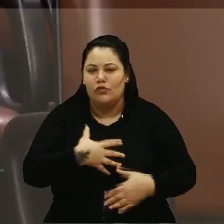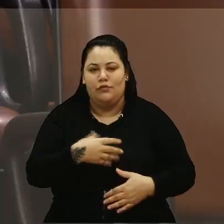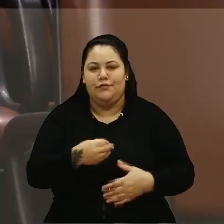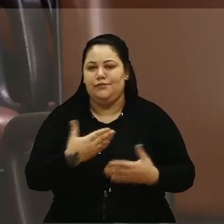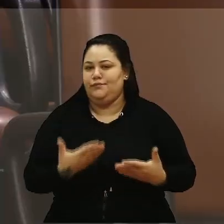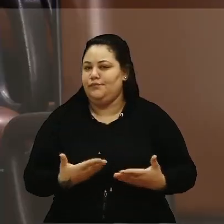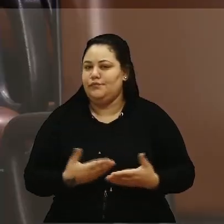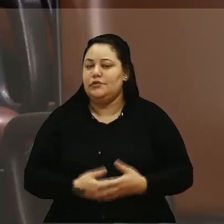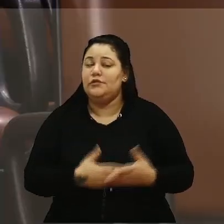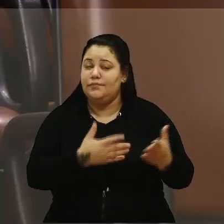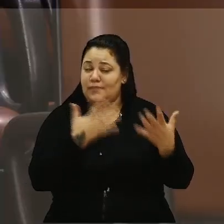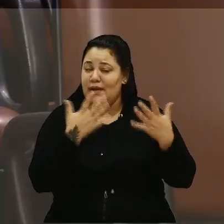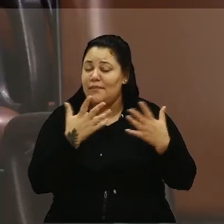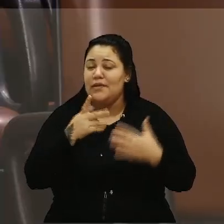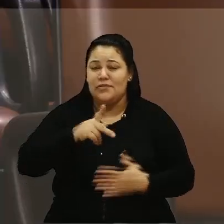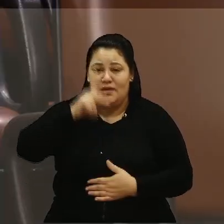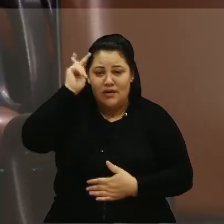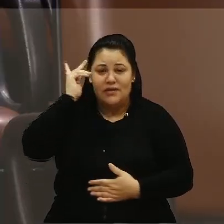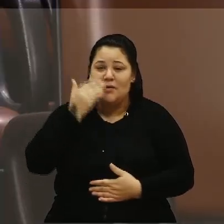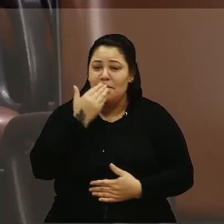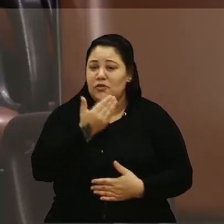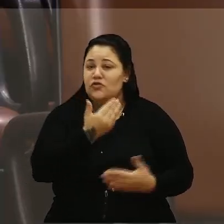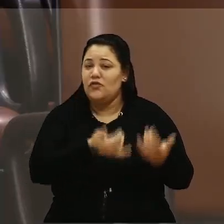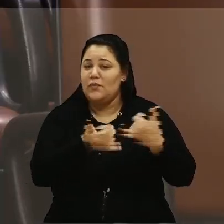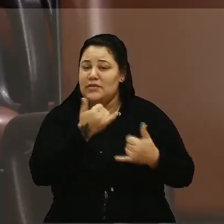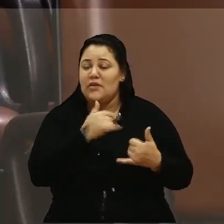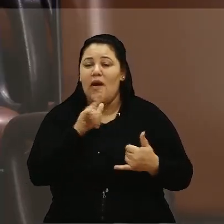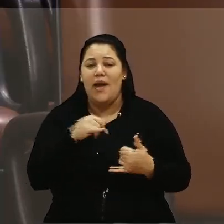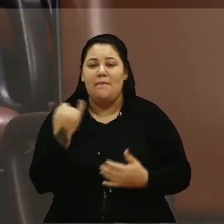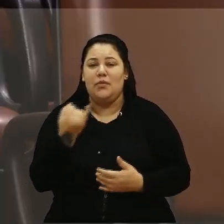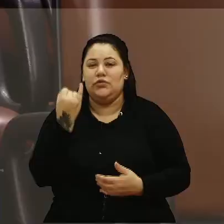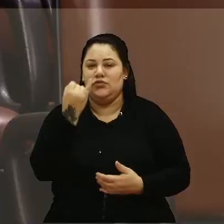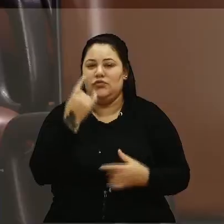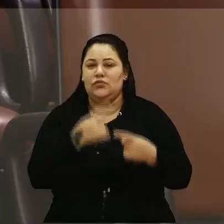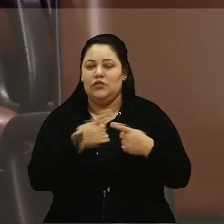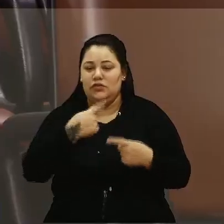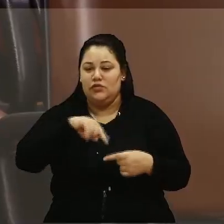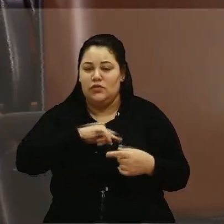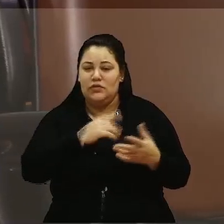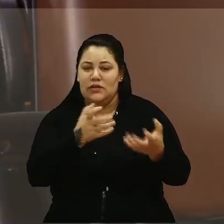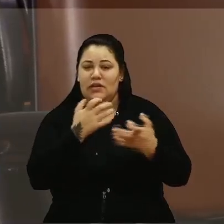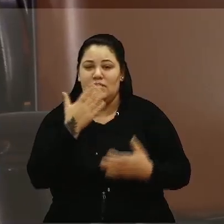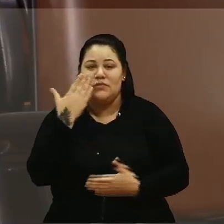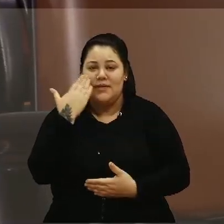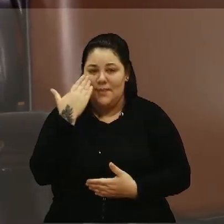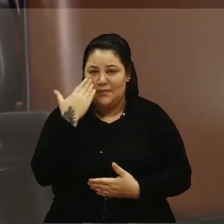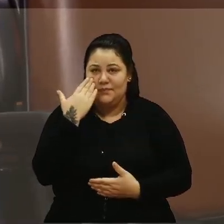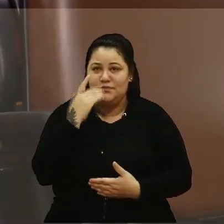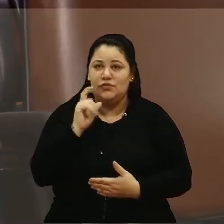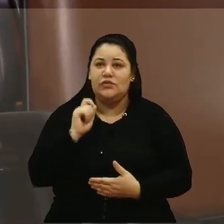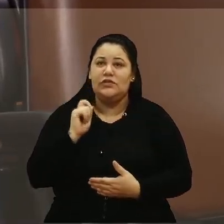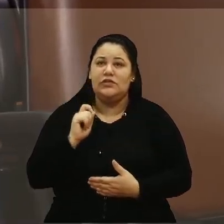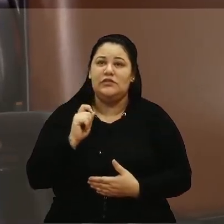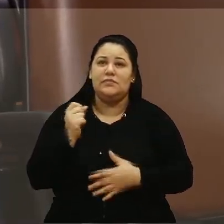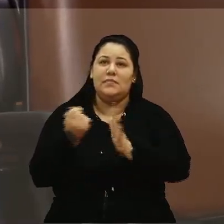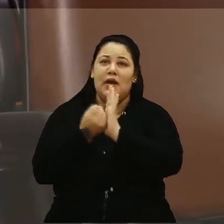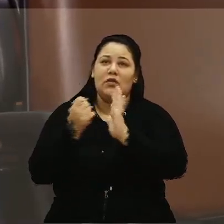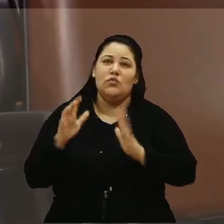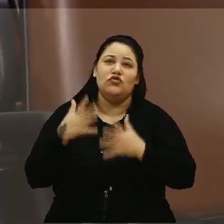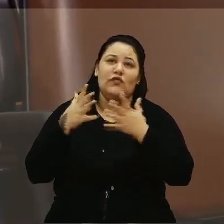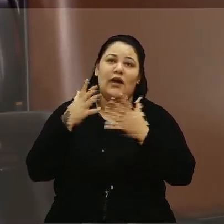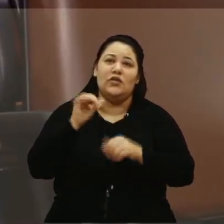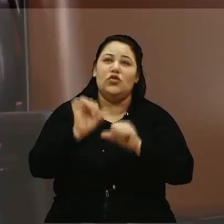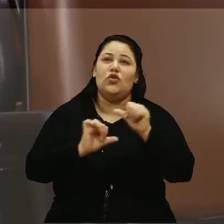pertinente esse pedido de informação, porque sim, a gente quer saber o que motivou trocar o